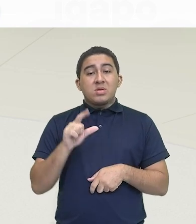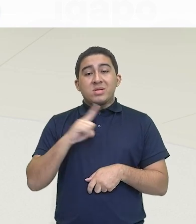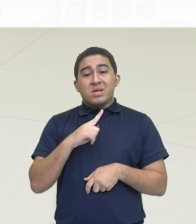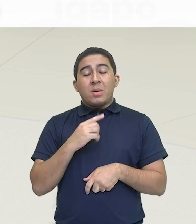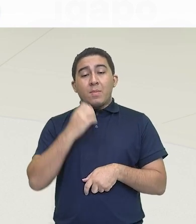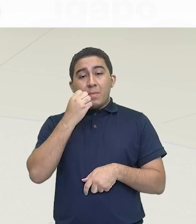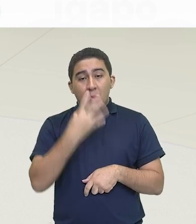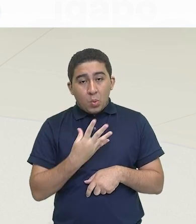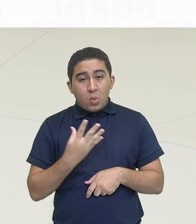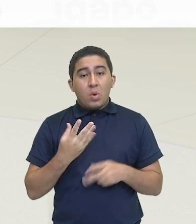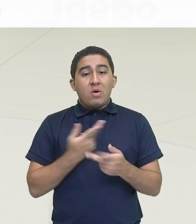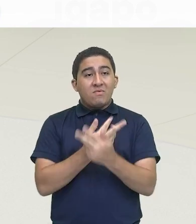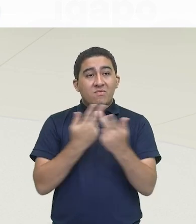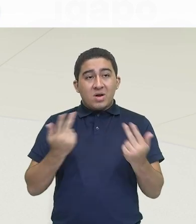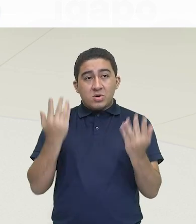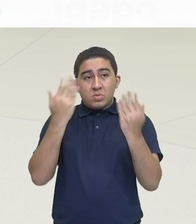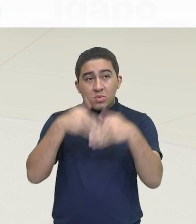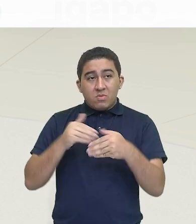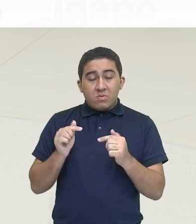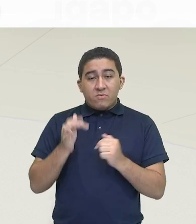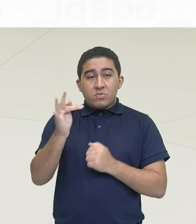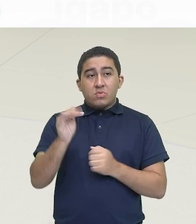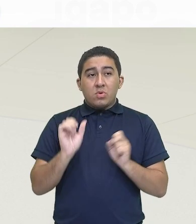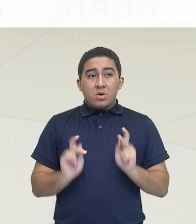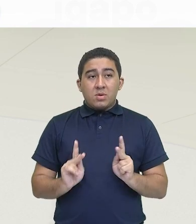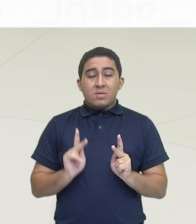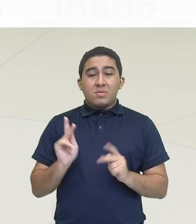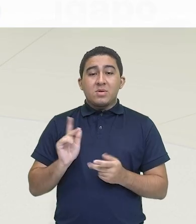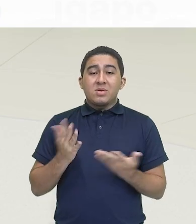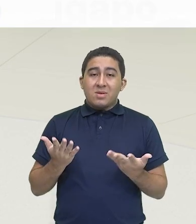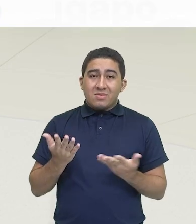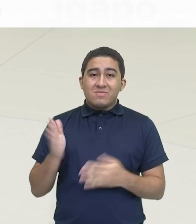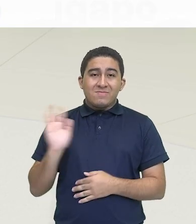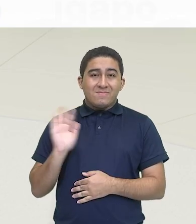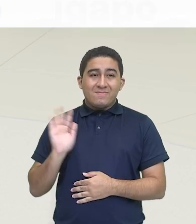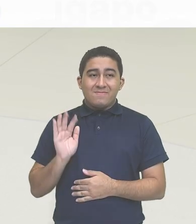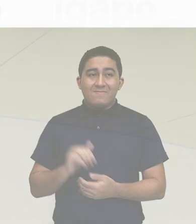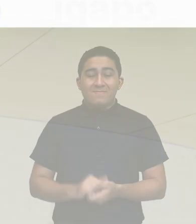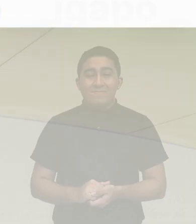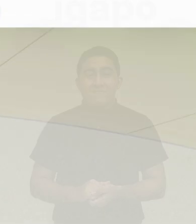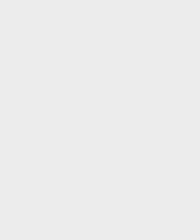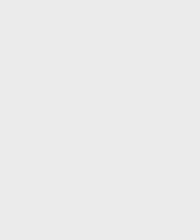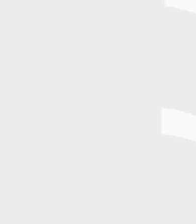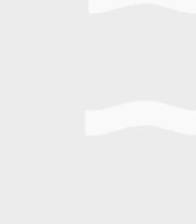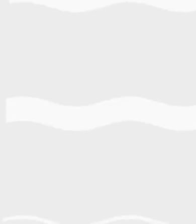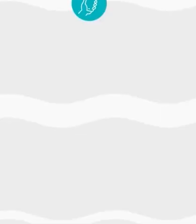se sair bem nas suas avaliações, tá bom? Então, até a próxima.